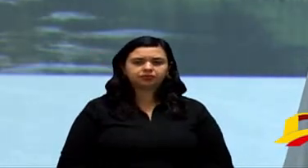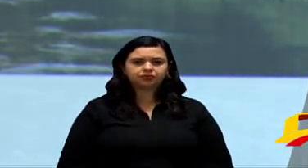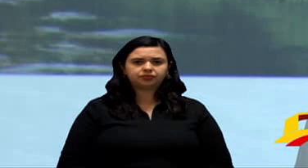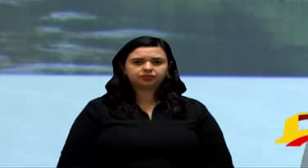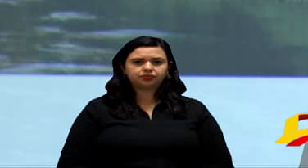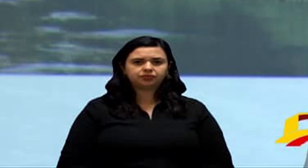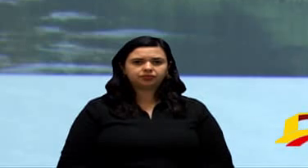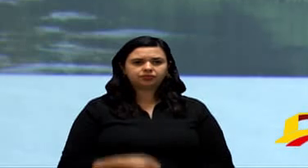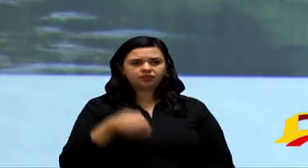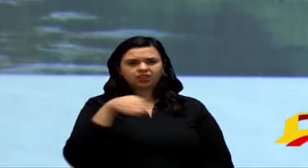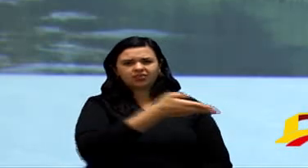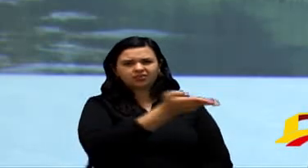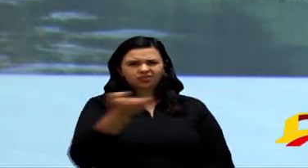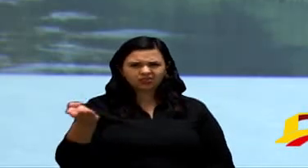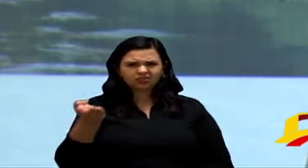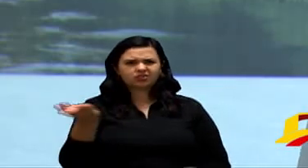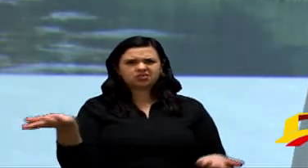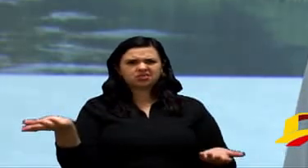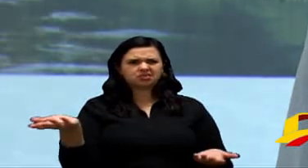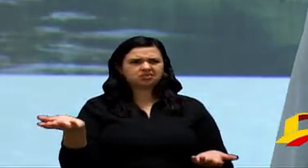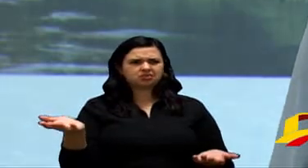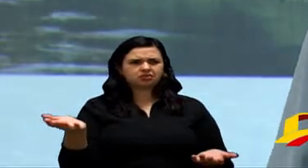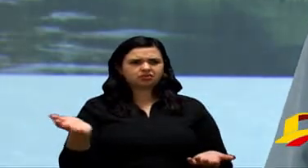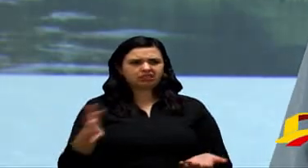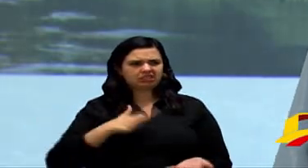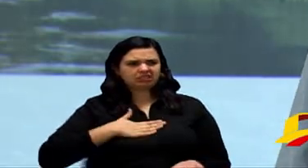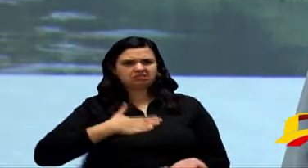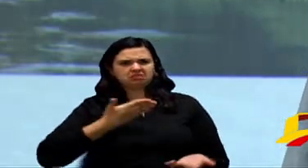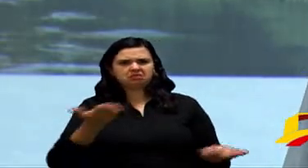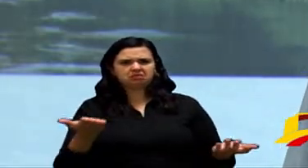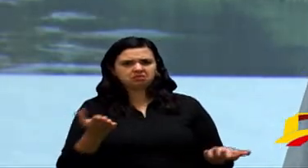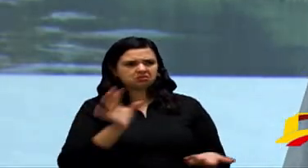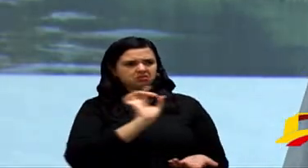da parte de vocês com indignação seletiva